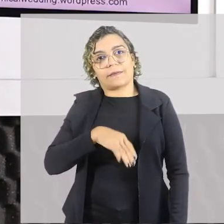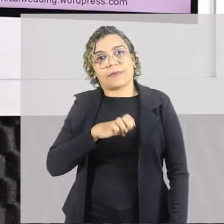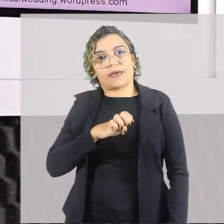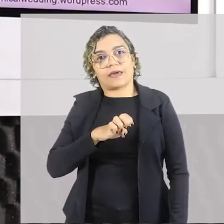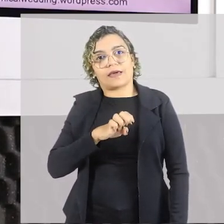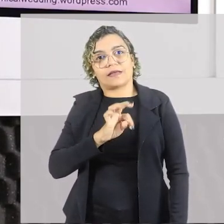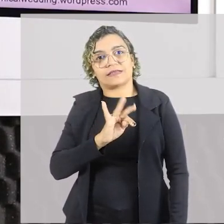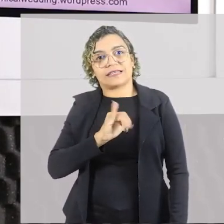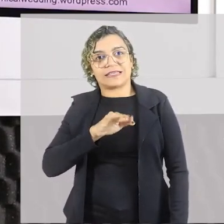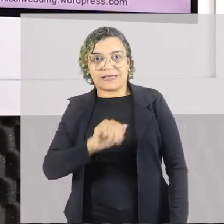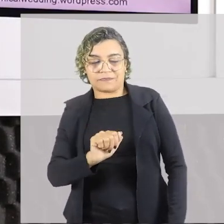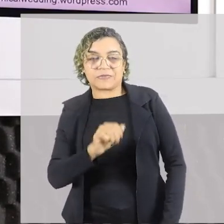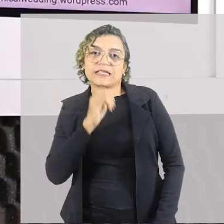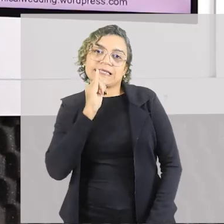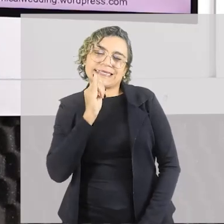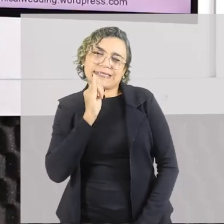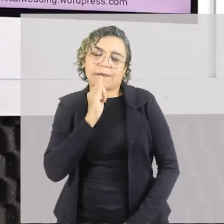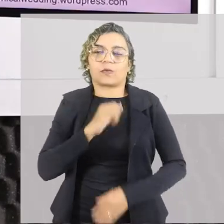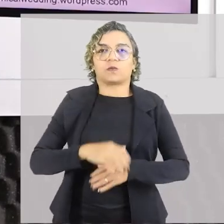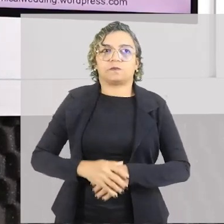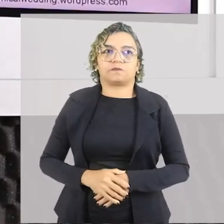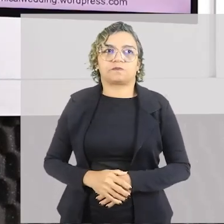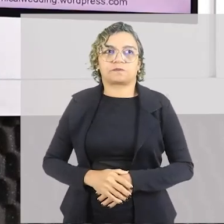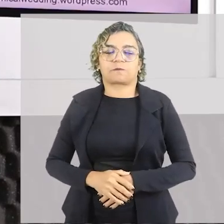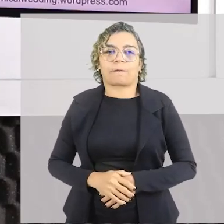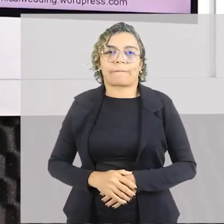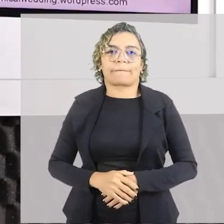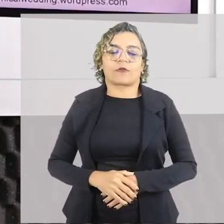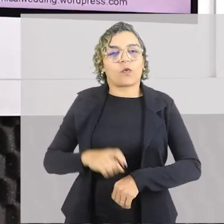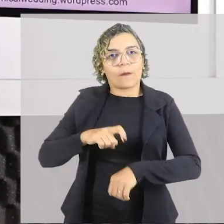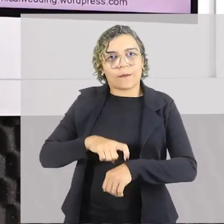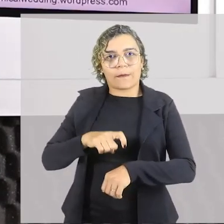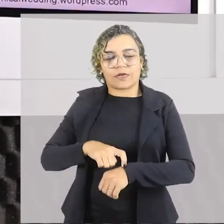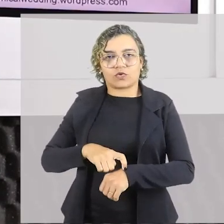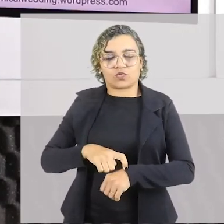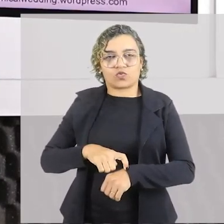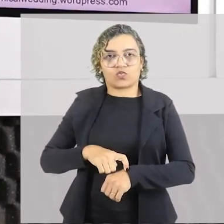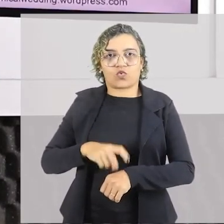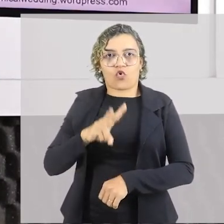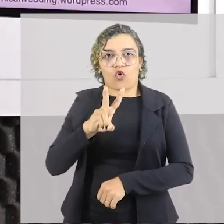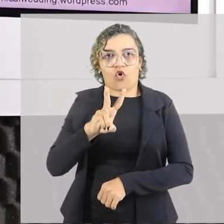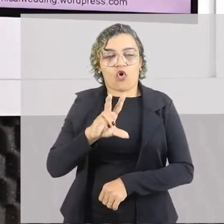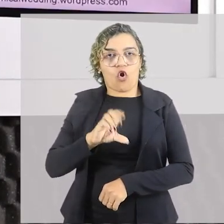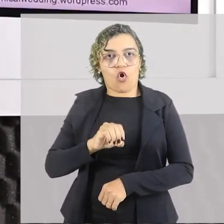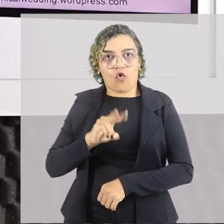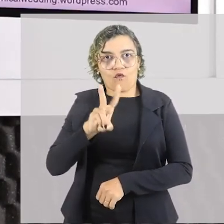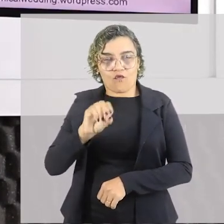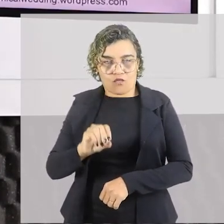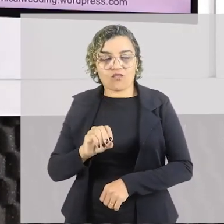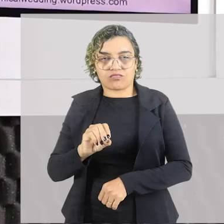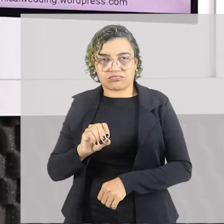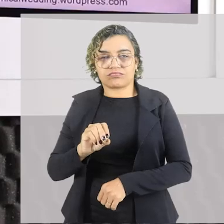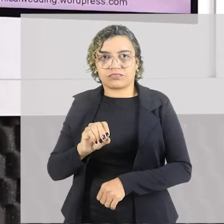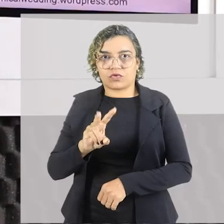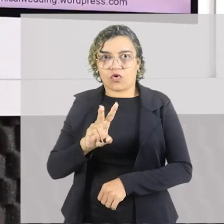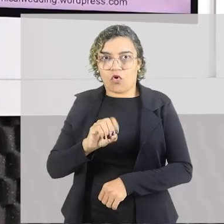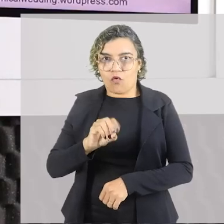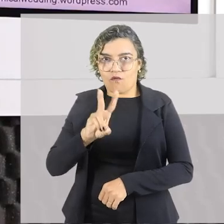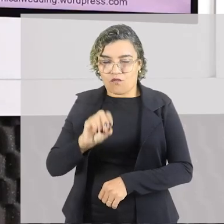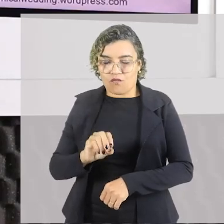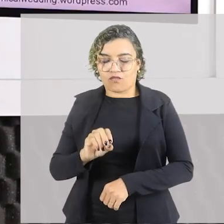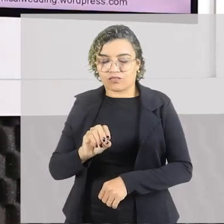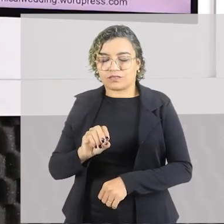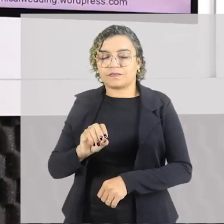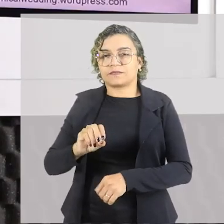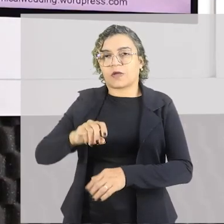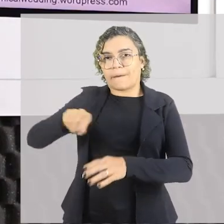Toda vez que eu vou, por exemplo, cozinhar um ovo, eu gosto de colocar um pouco de sal. Por